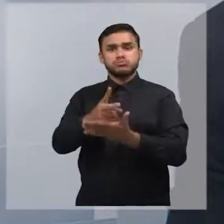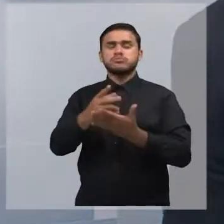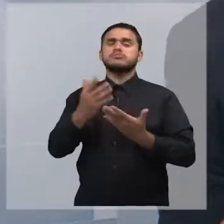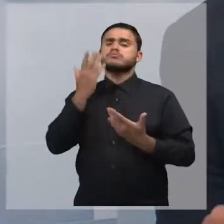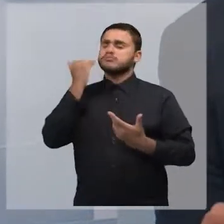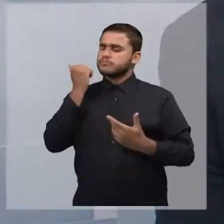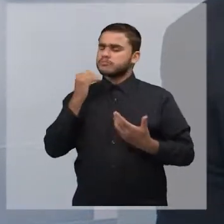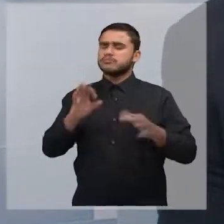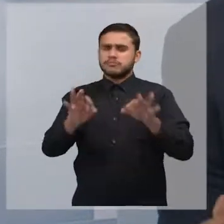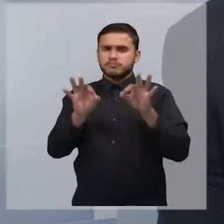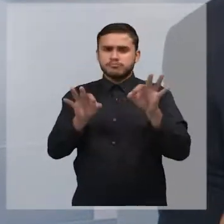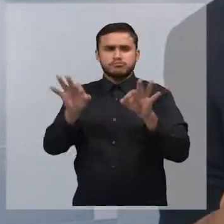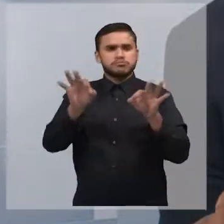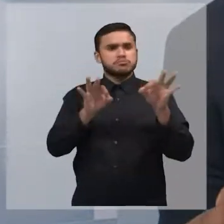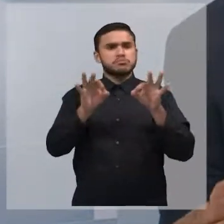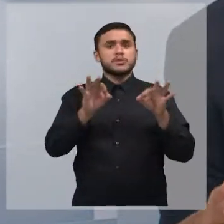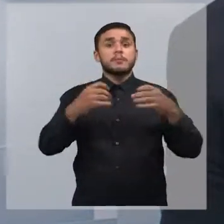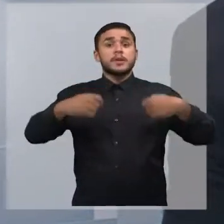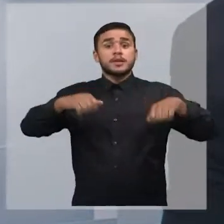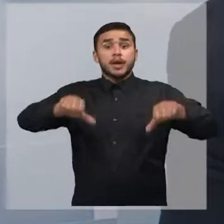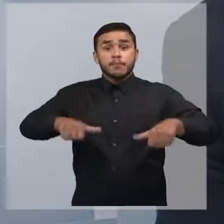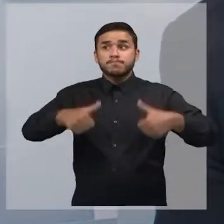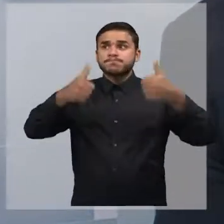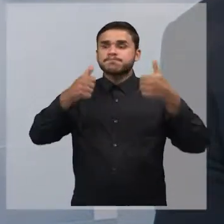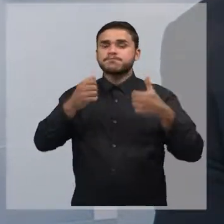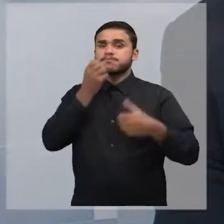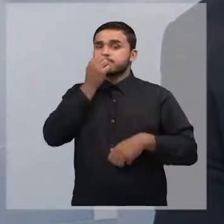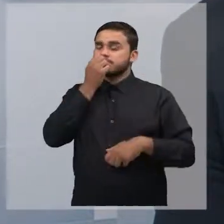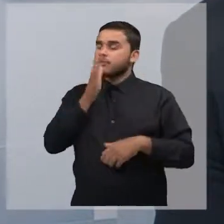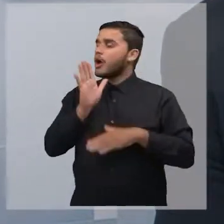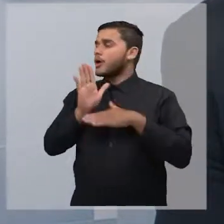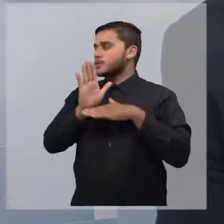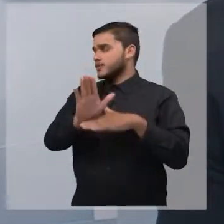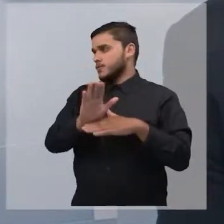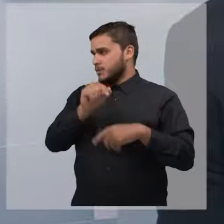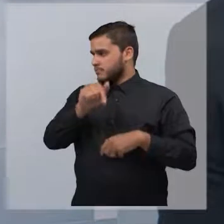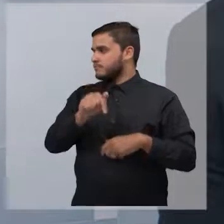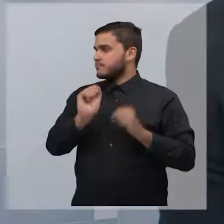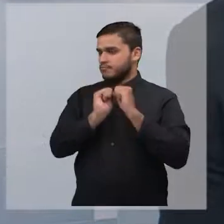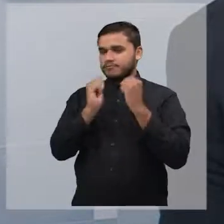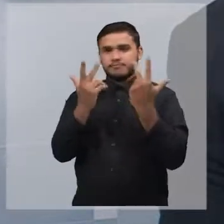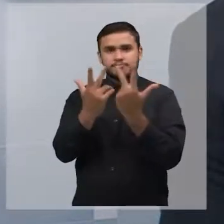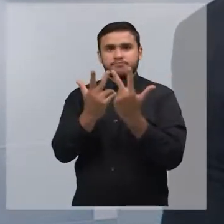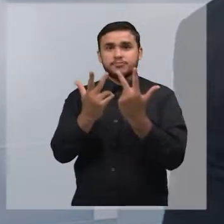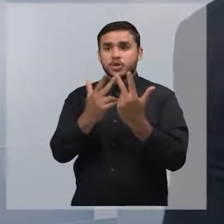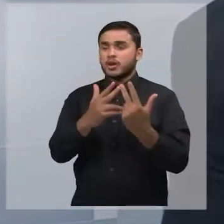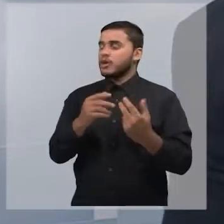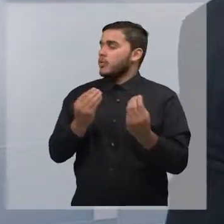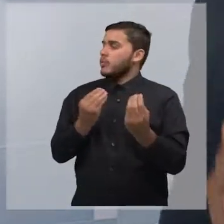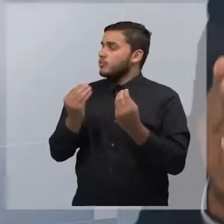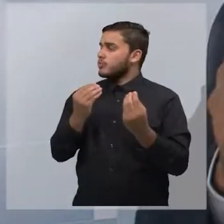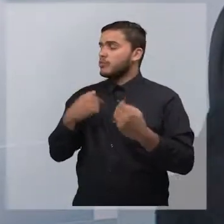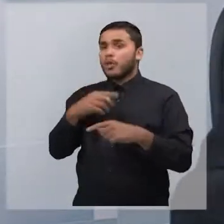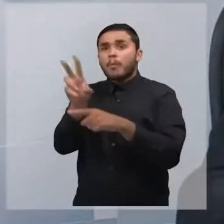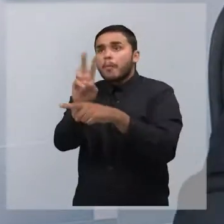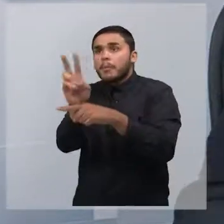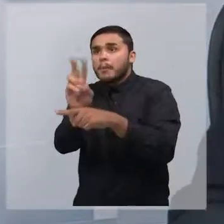Executivo, pode e deve ser bastante ajudado pela Câmara Municipal. E isso acontece quando a